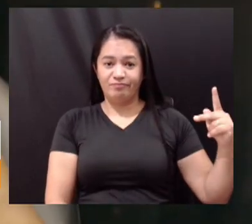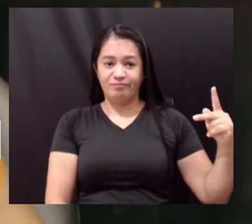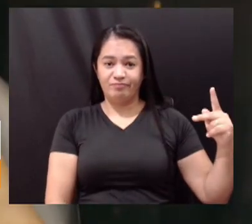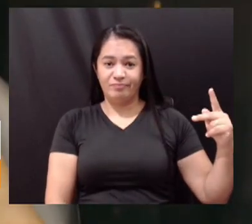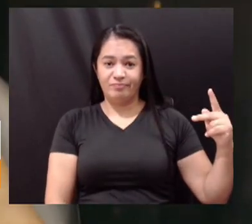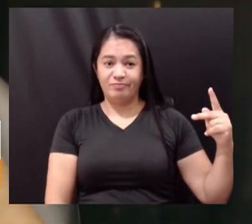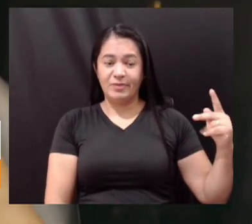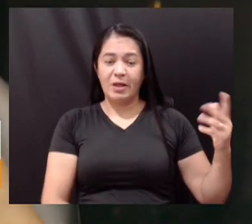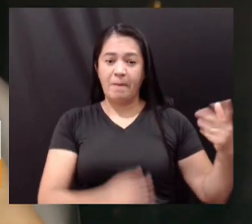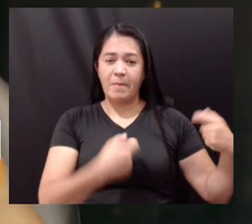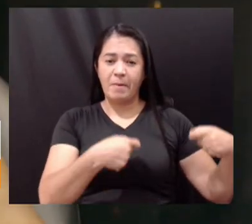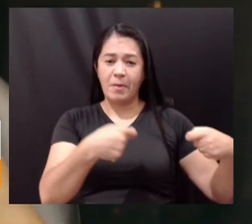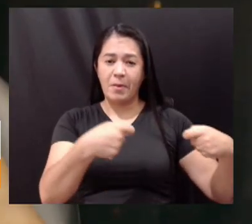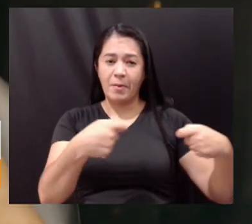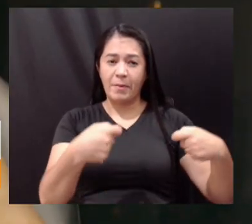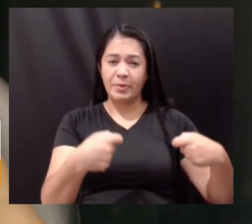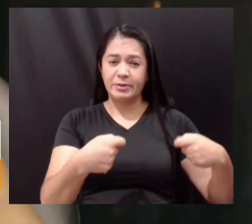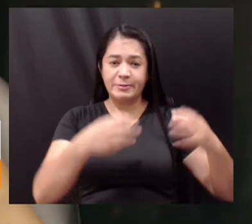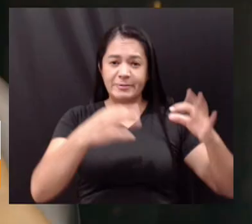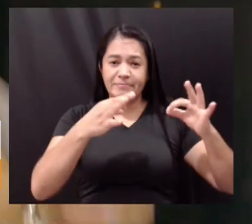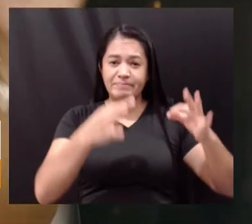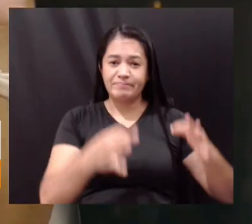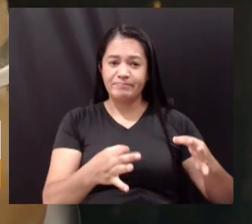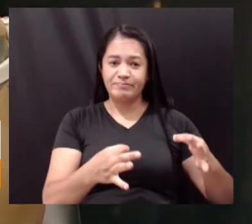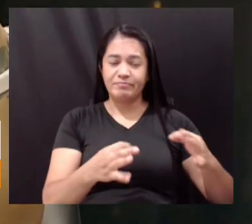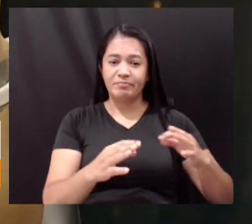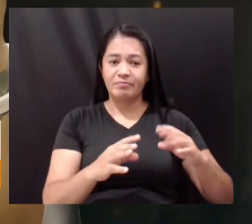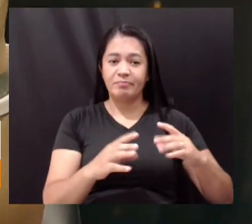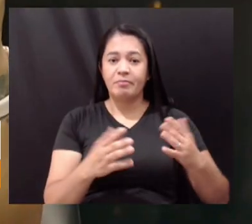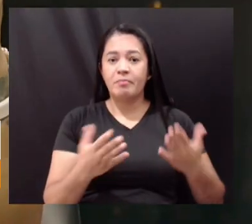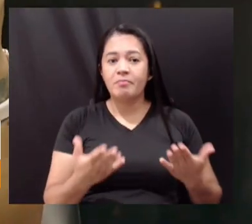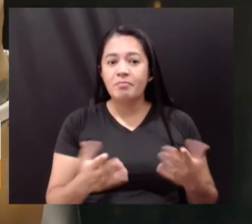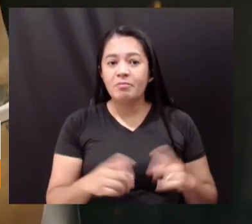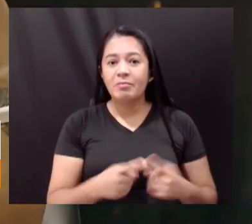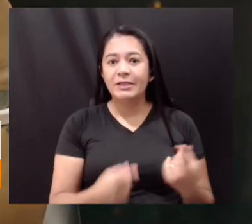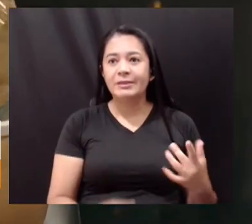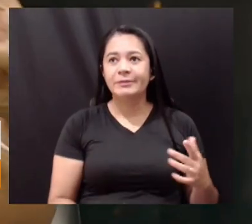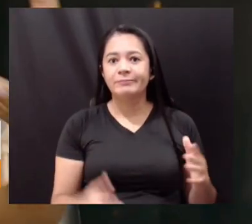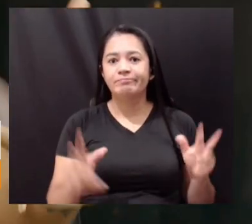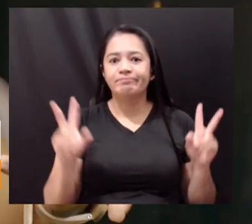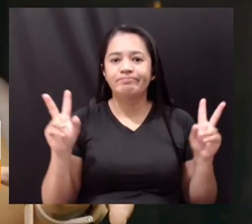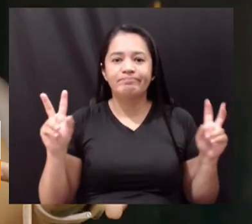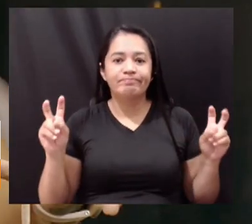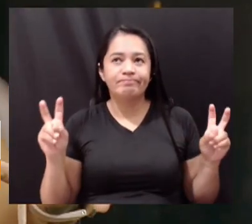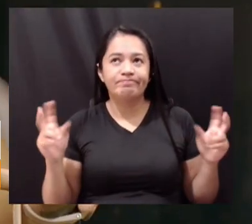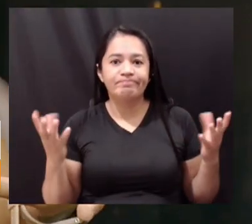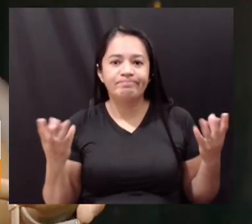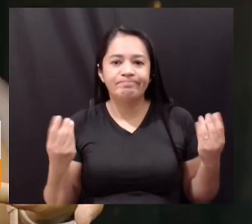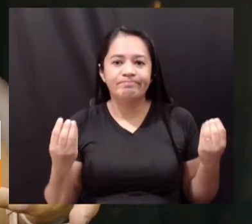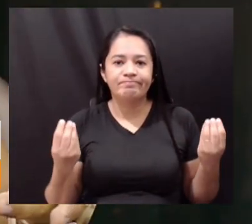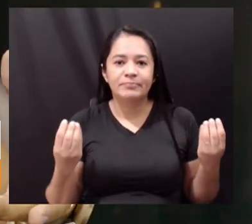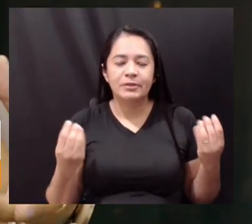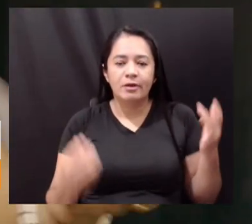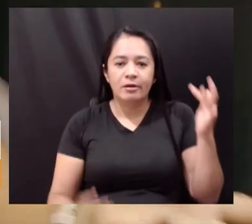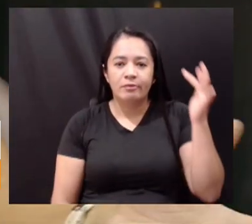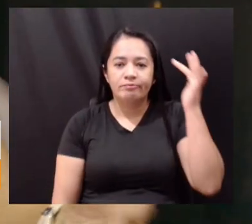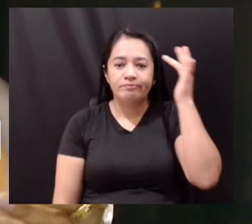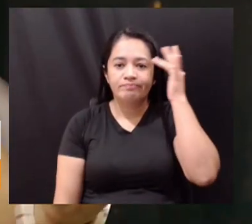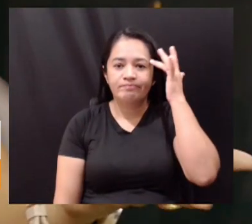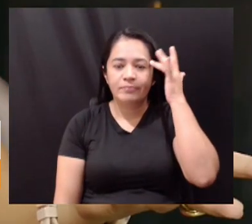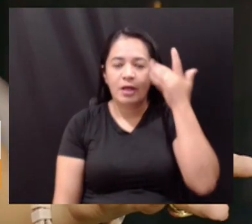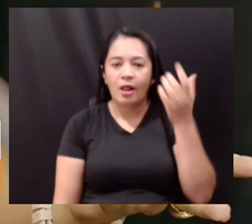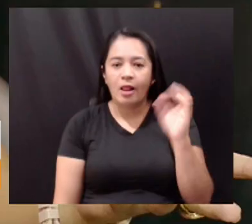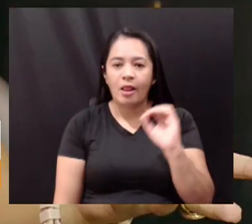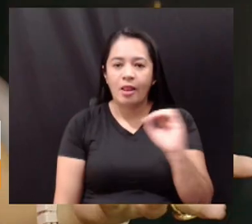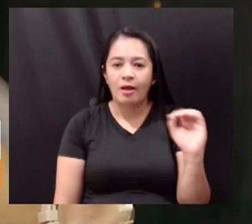ser assertivo e que tem aí esse, entre aspas, né, distúrbio e que geralmente,